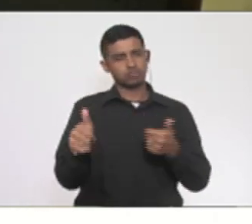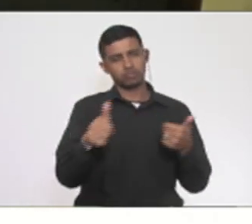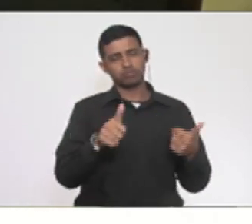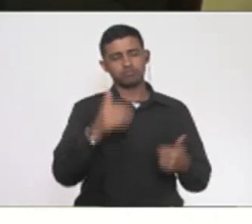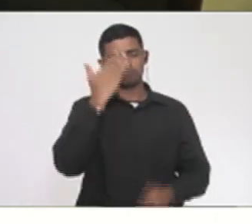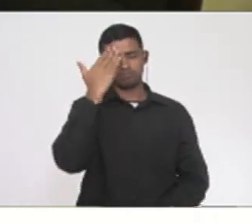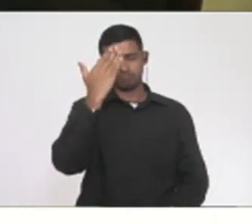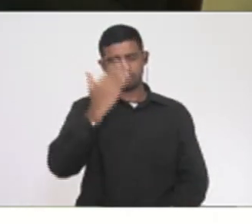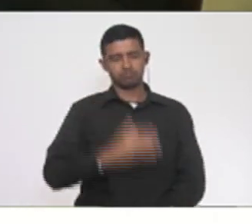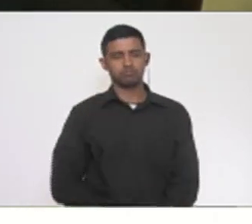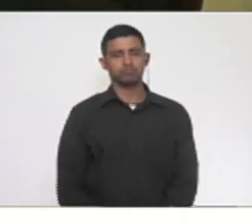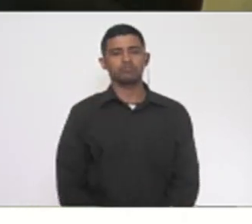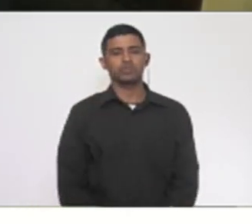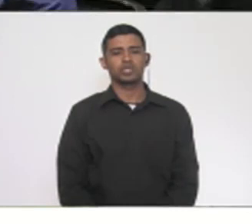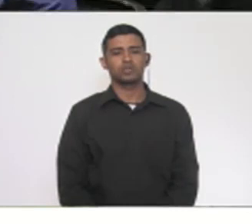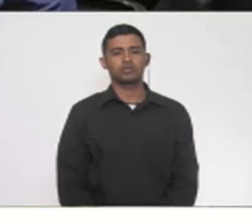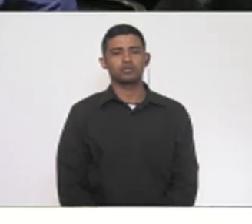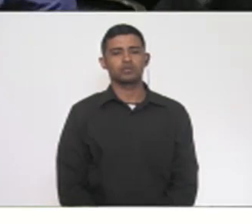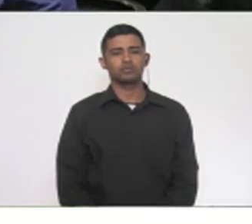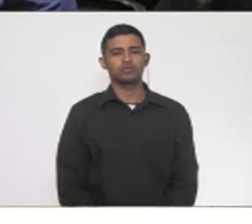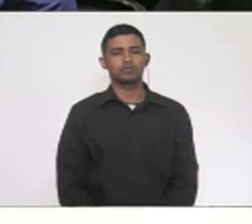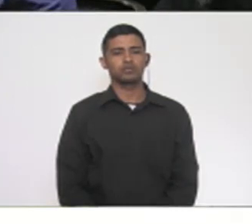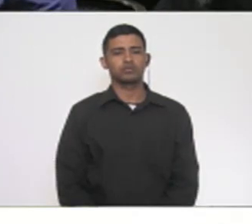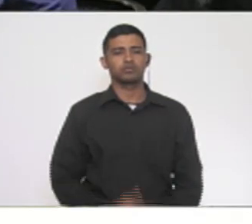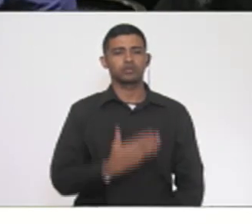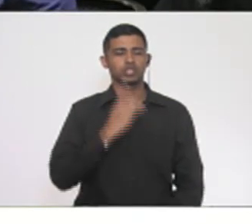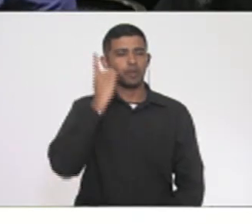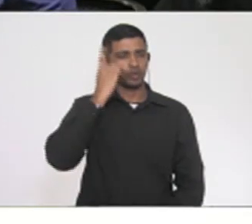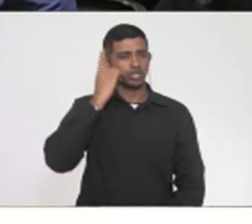obrigado. Dionísio Lins.